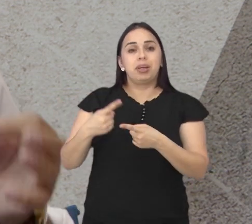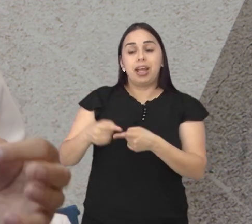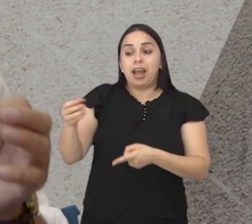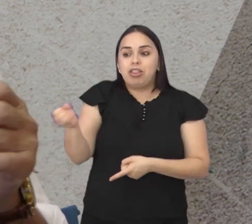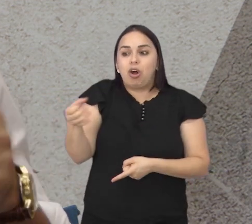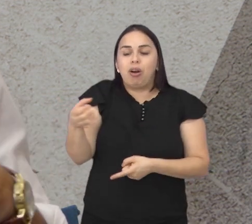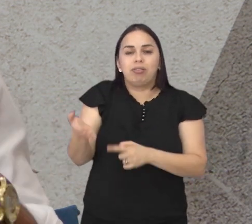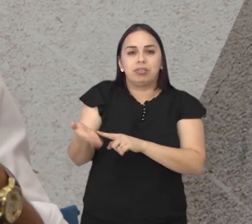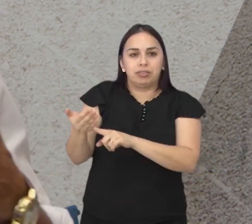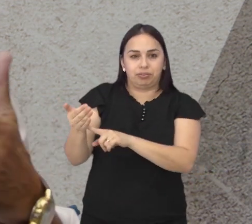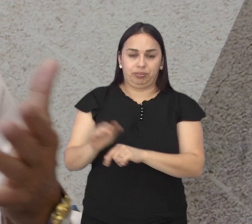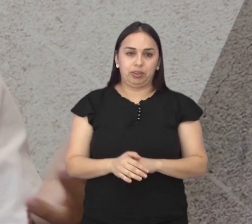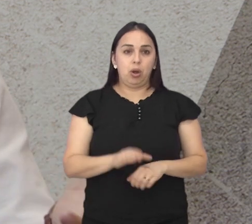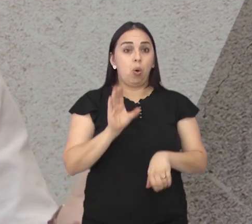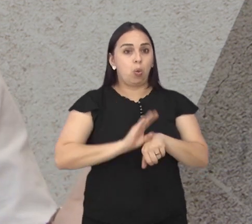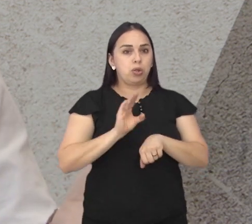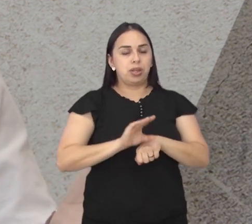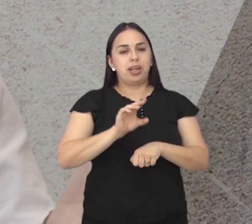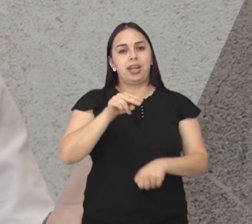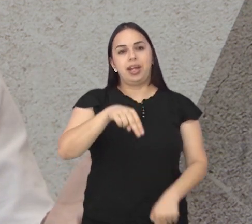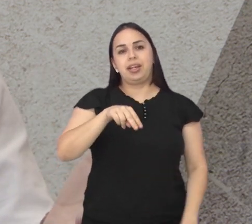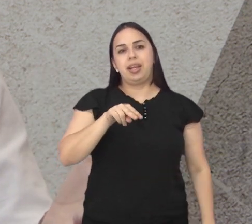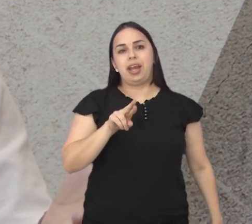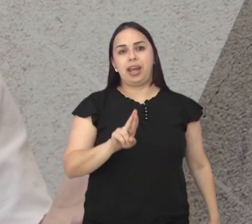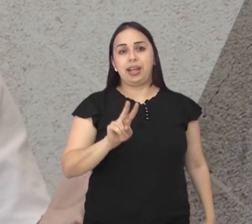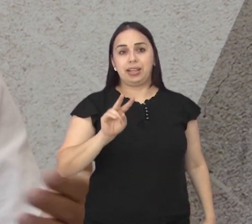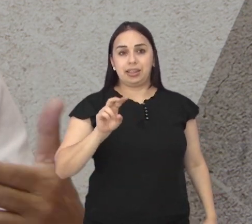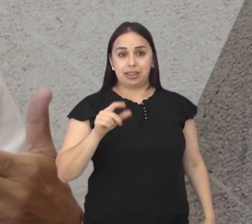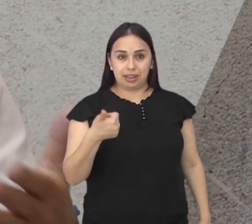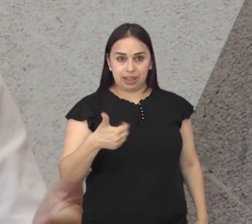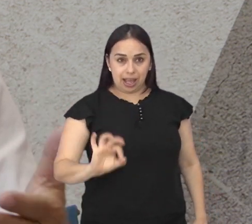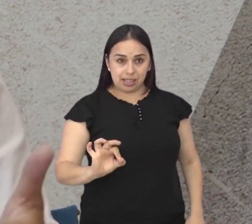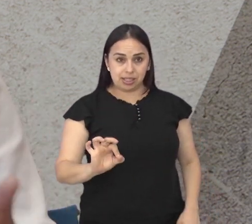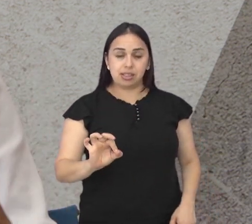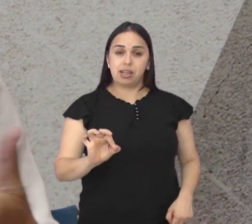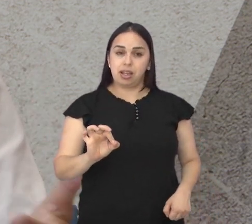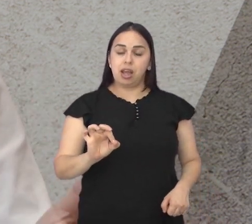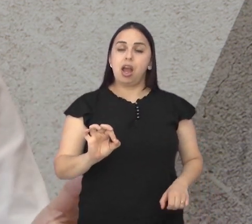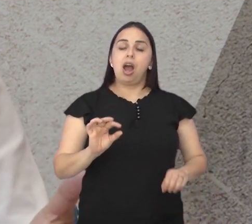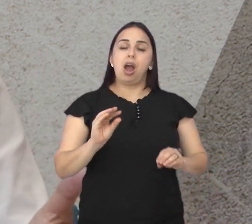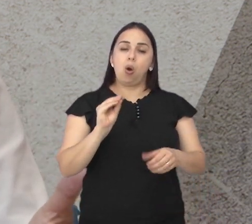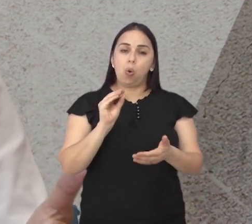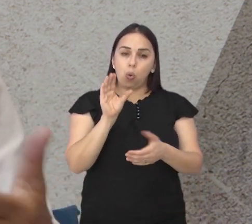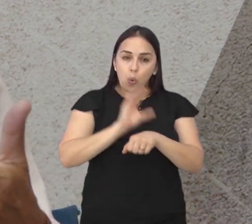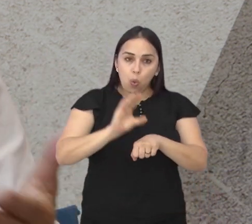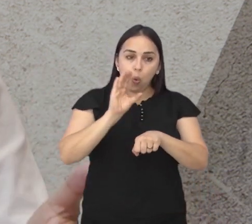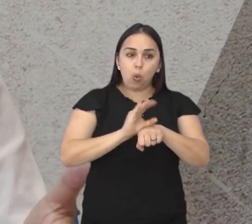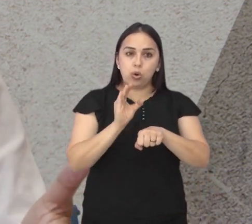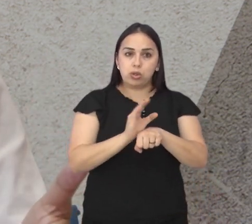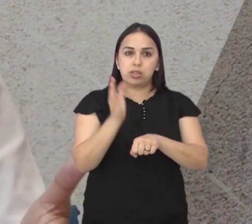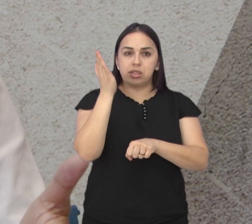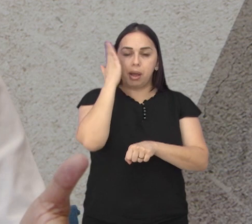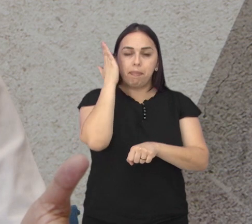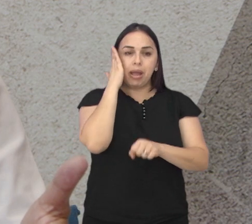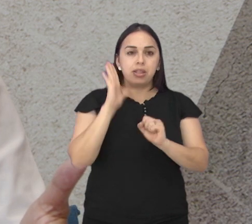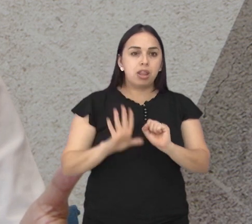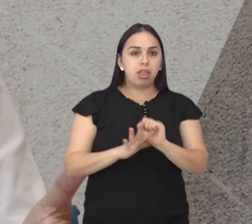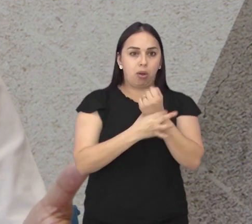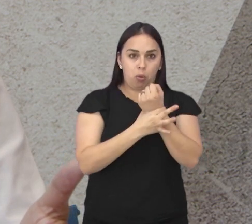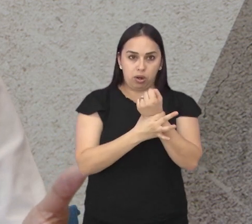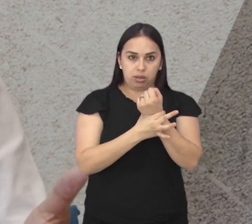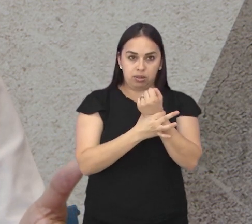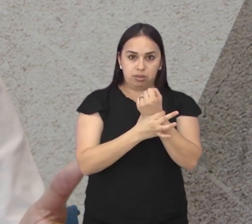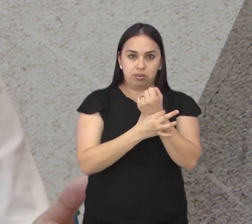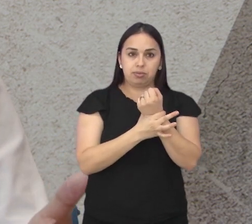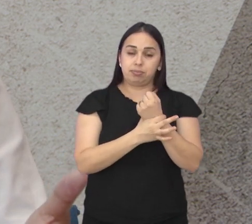um curso hoje que é NR10, né, que é um curso de segurança em alta tensão, para você conhecer com o que você está mexendo.